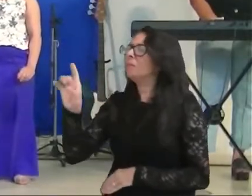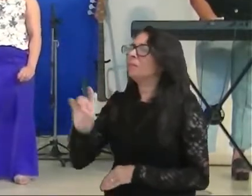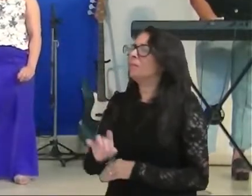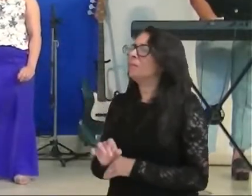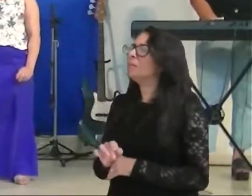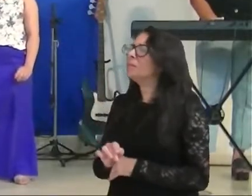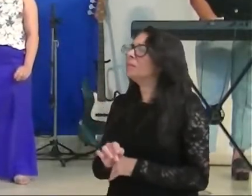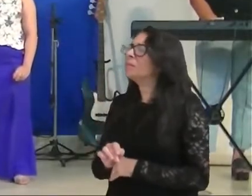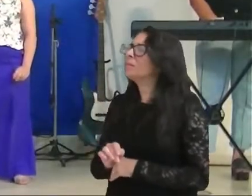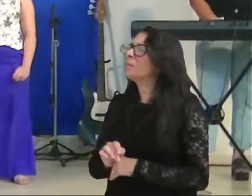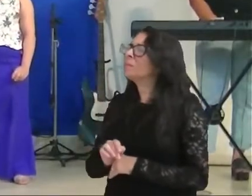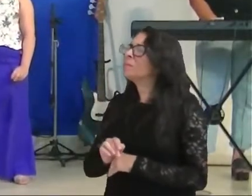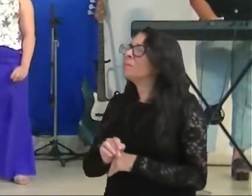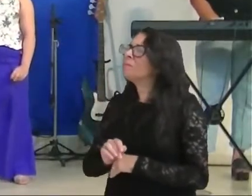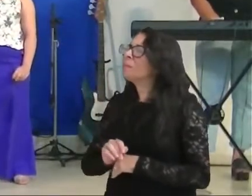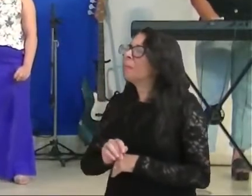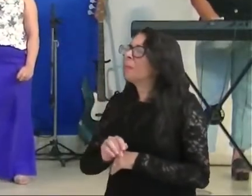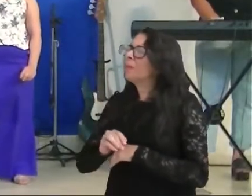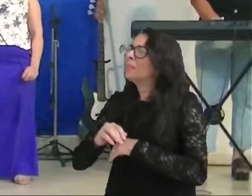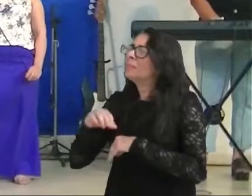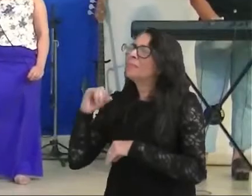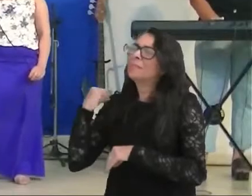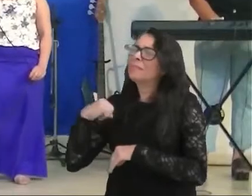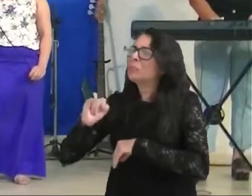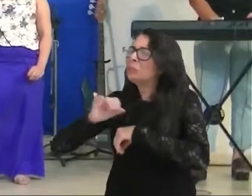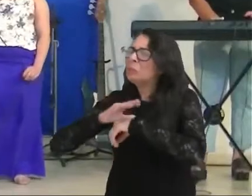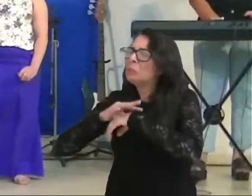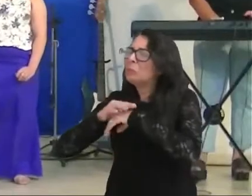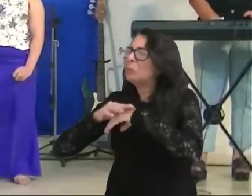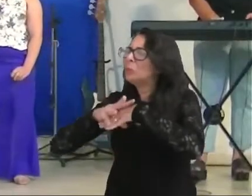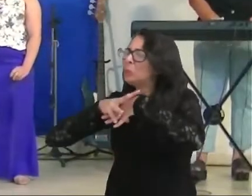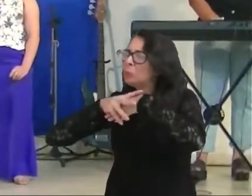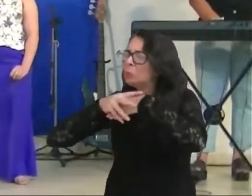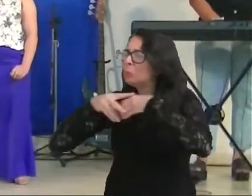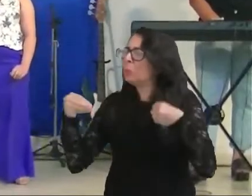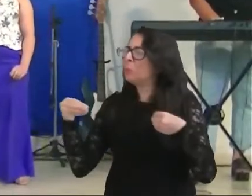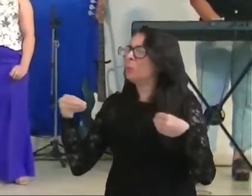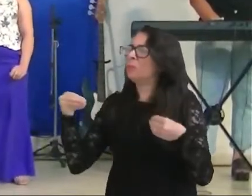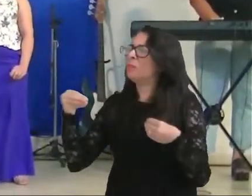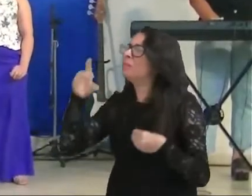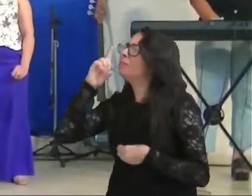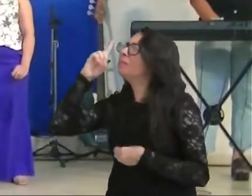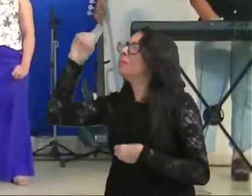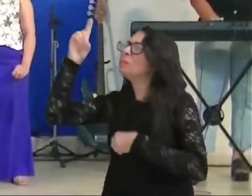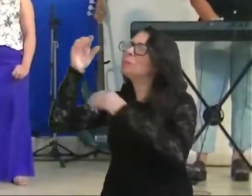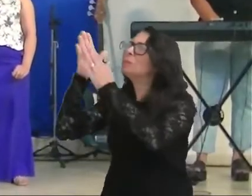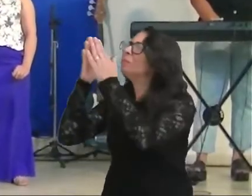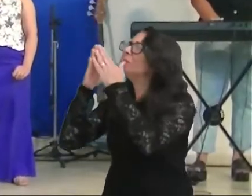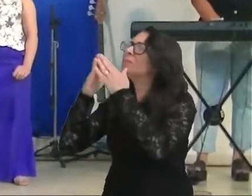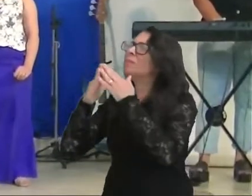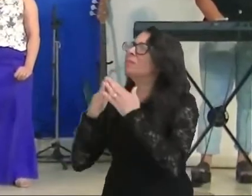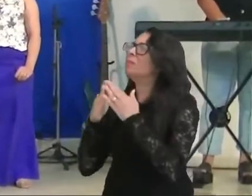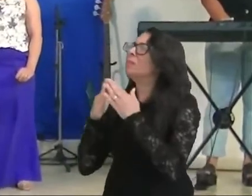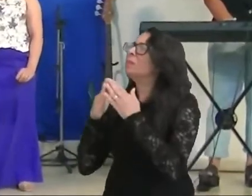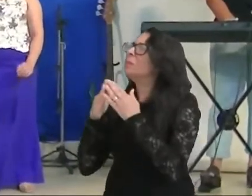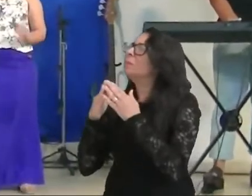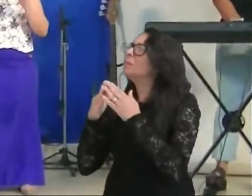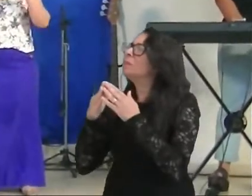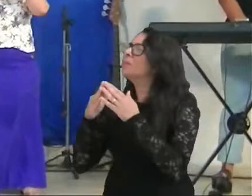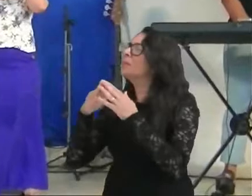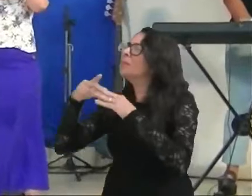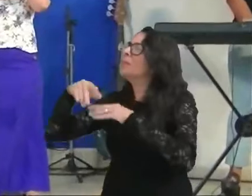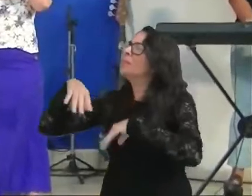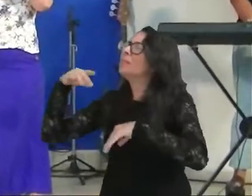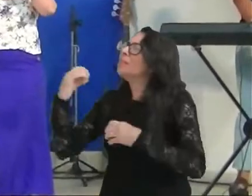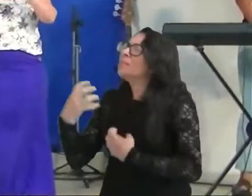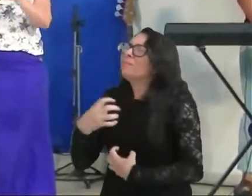um, ó Deus. Que em nome de Jesus o Senhor venha cuidar de nós, ó Deus. Que o Senhor venha nos abraçar, ó